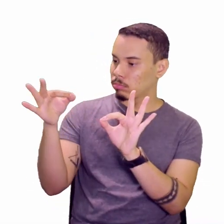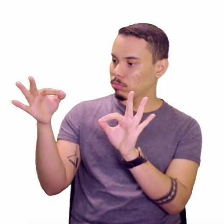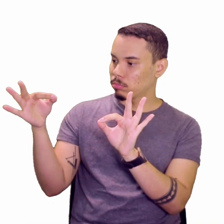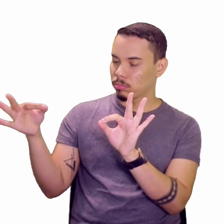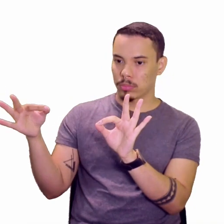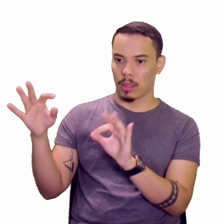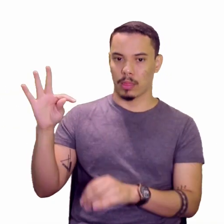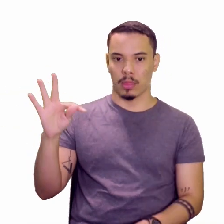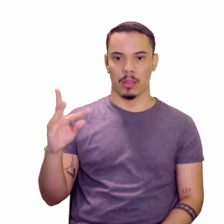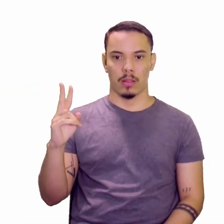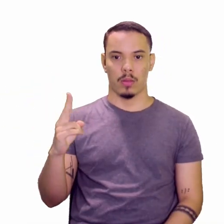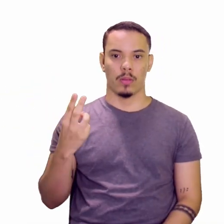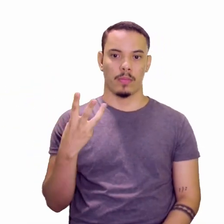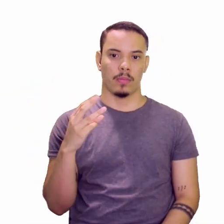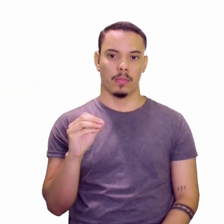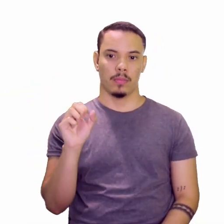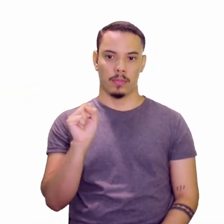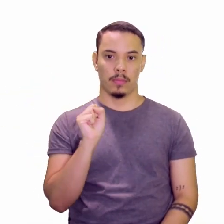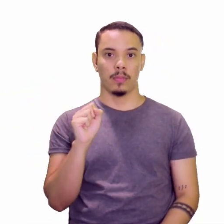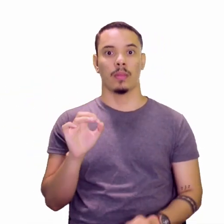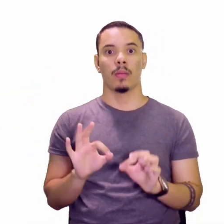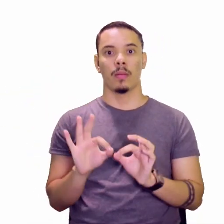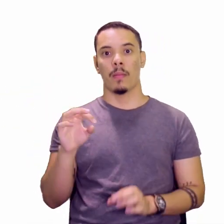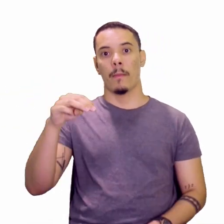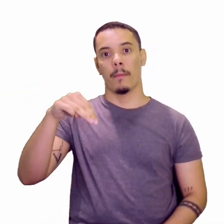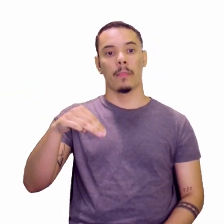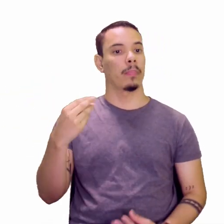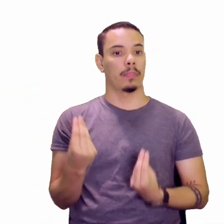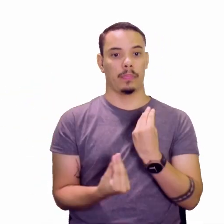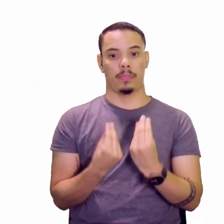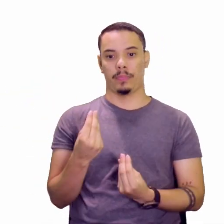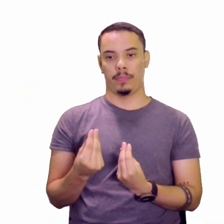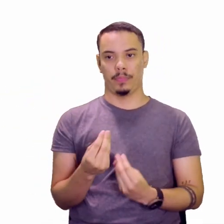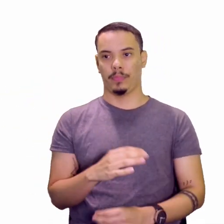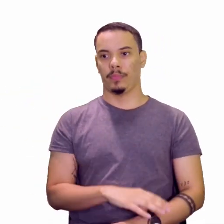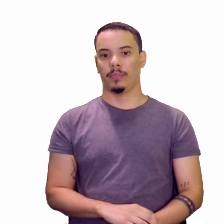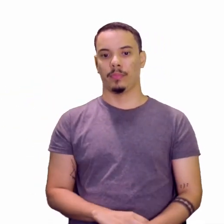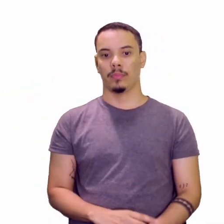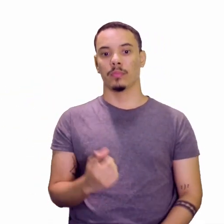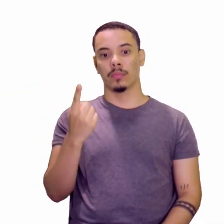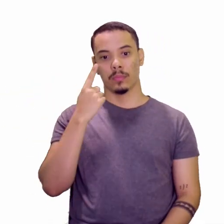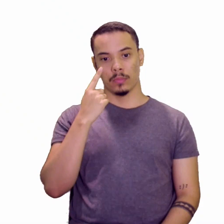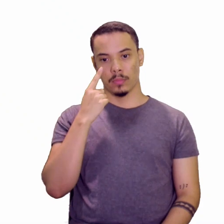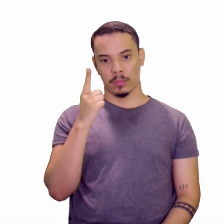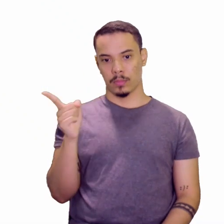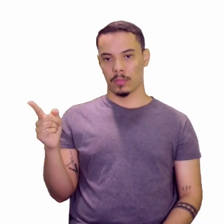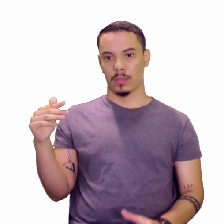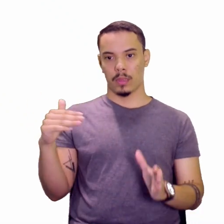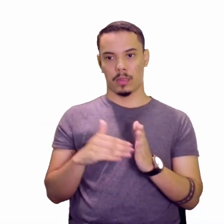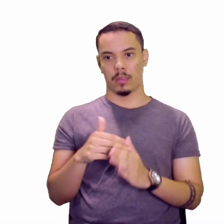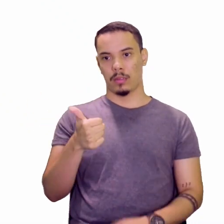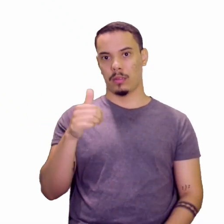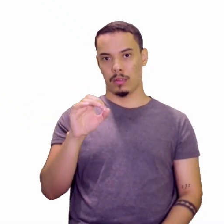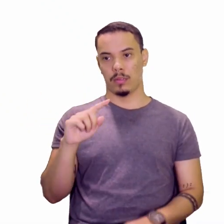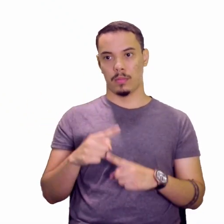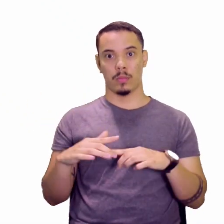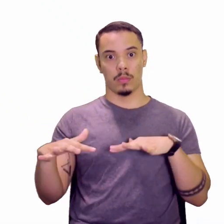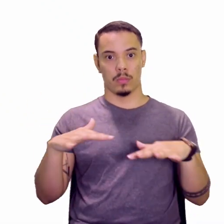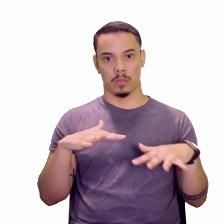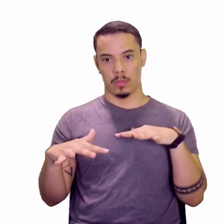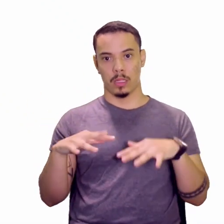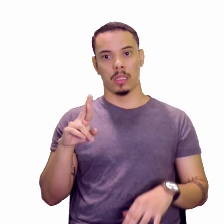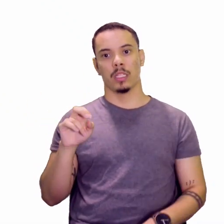t igual a 30 segundos em metros será, olha bem, o gráfico só vai até 10. O movimento ele é